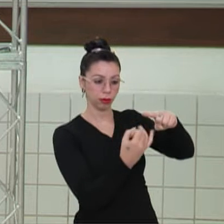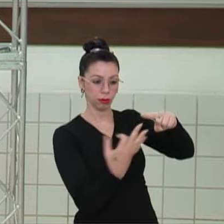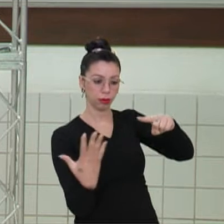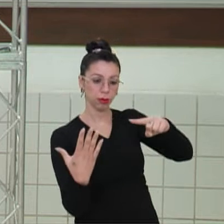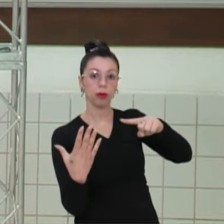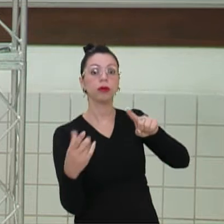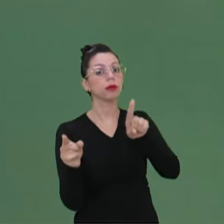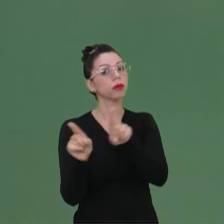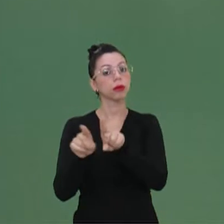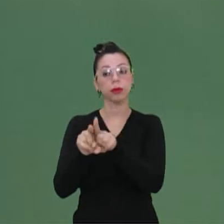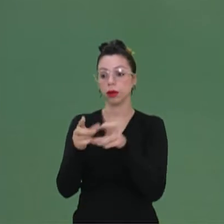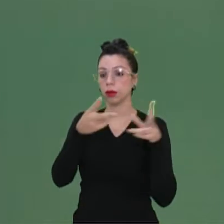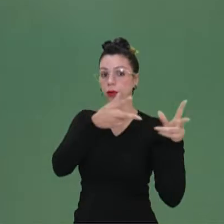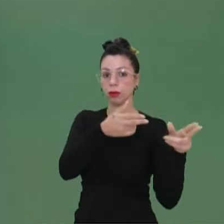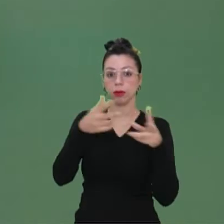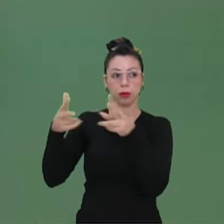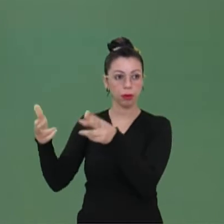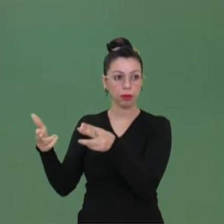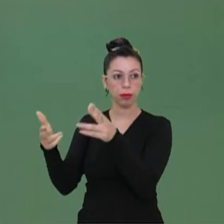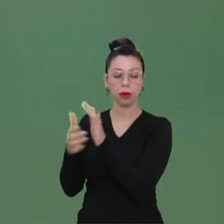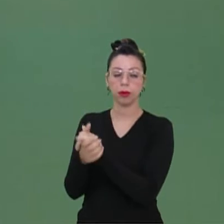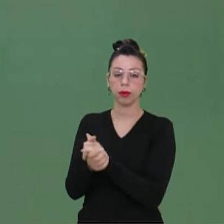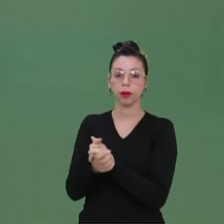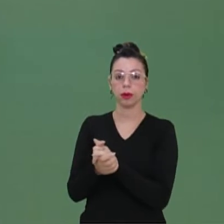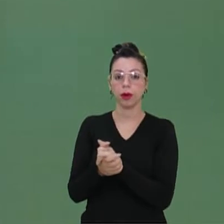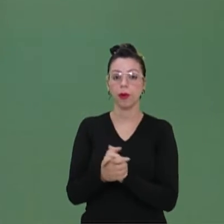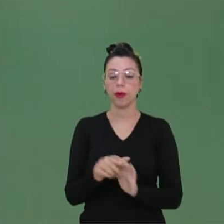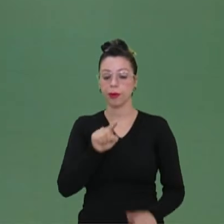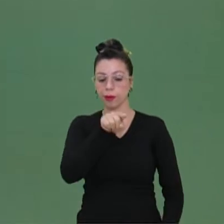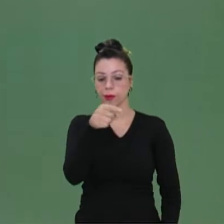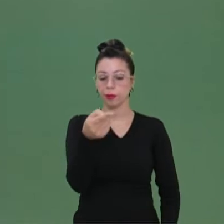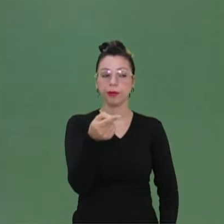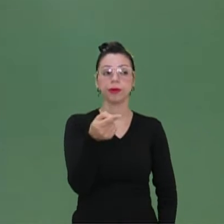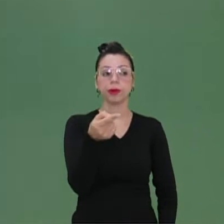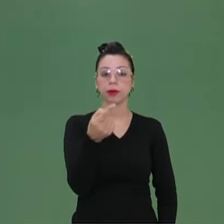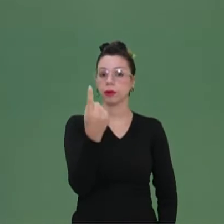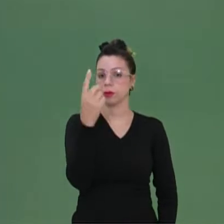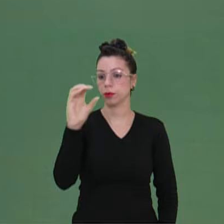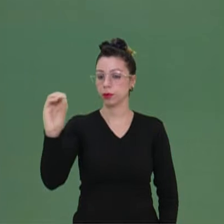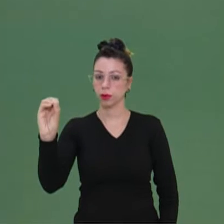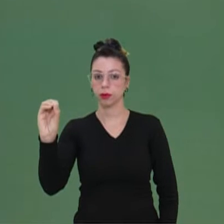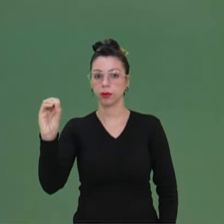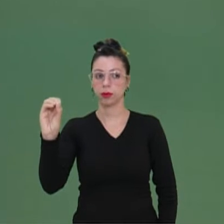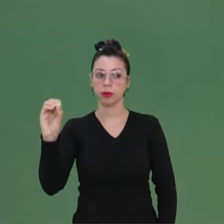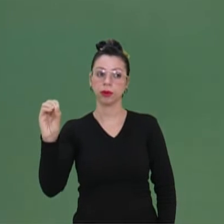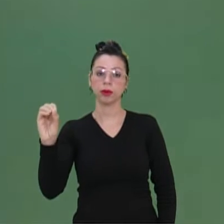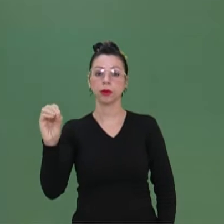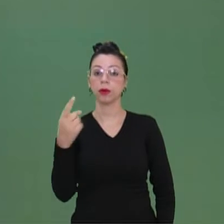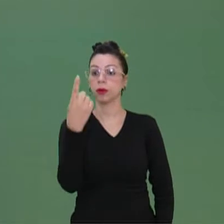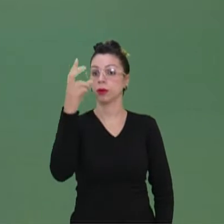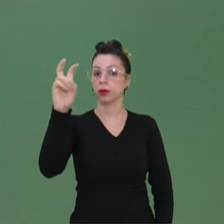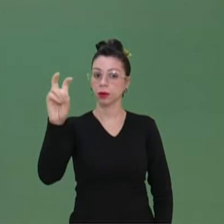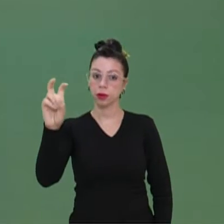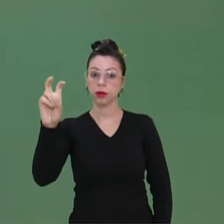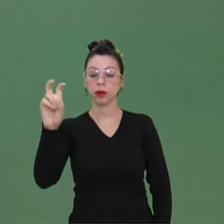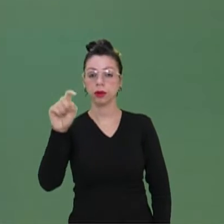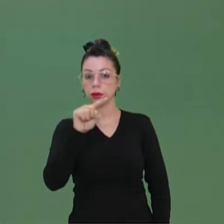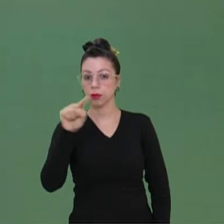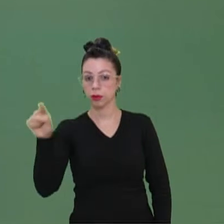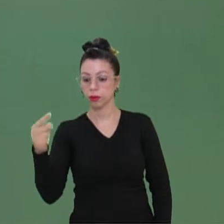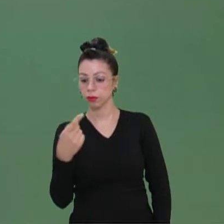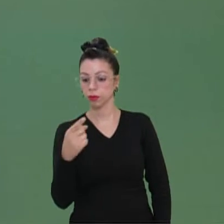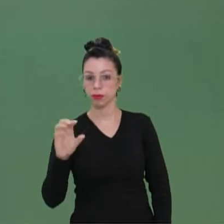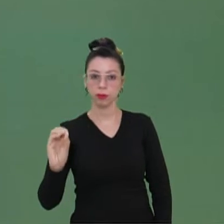assim, ó. 15, tá? Esse, ó, depois da vírgula corresponde a um zero. Então, é 15 sobre 10. Ok.